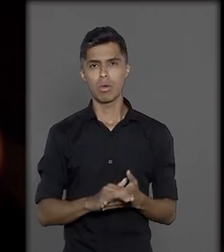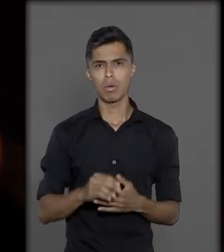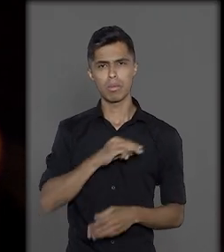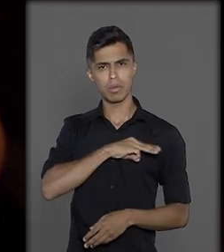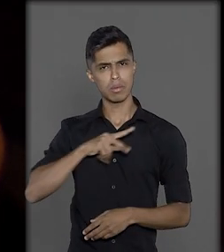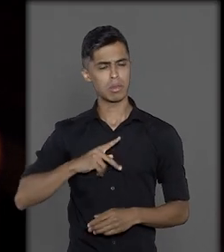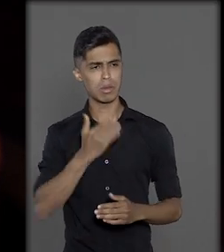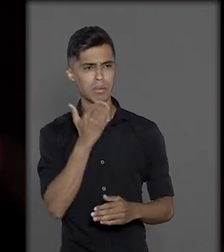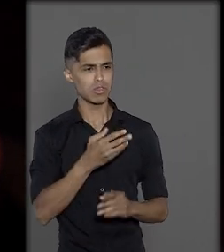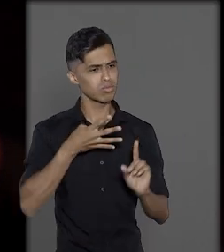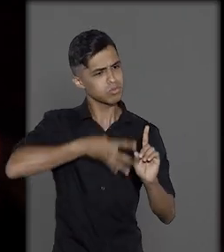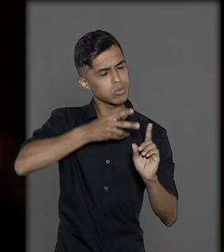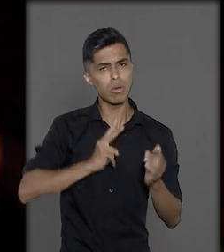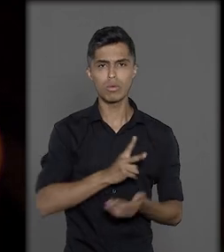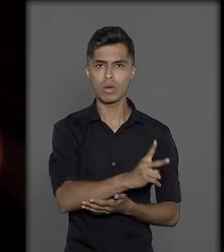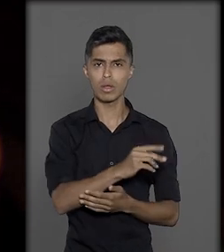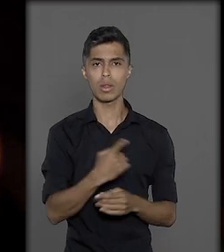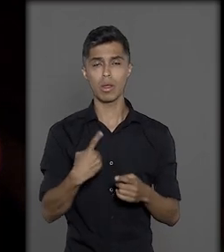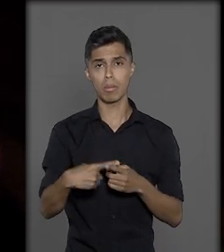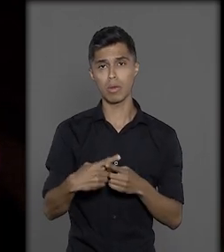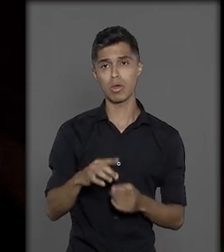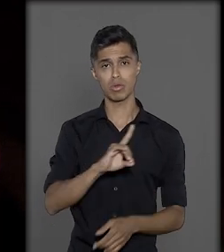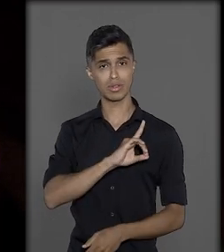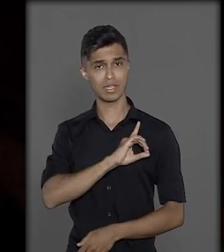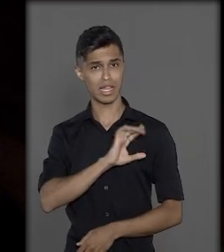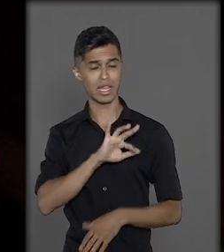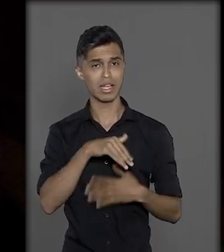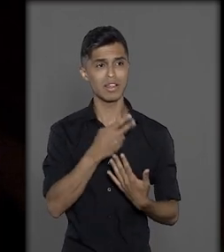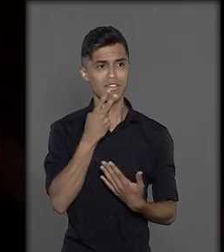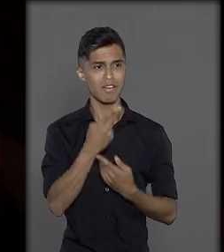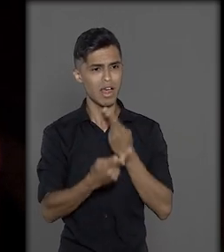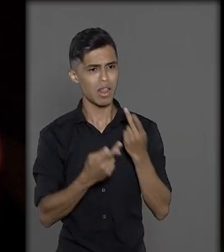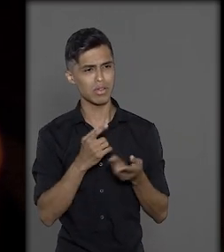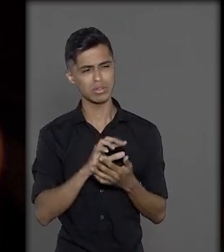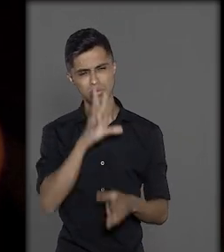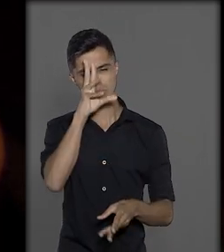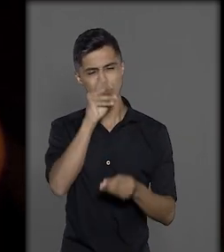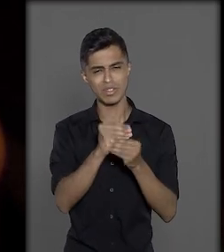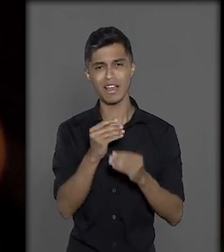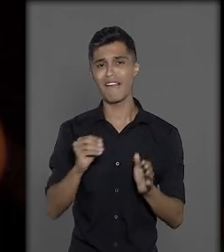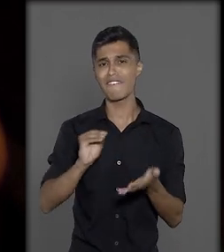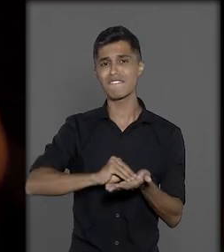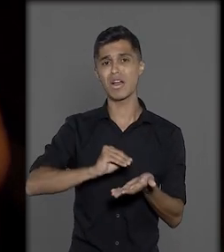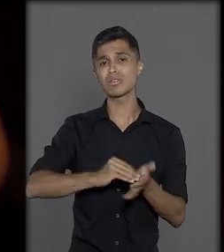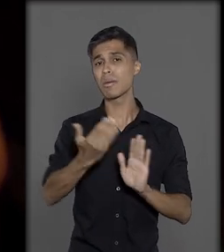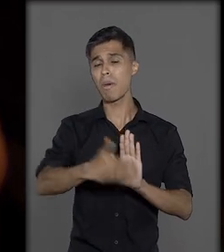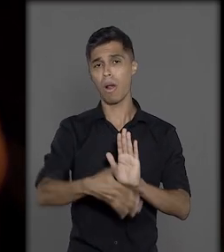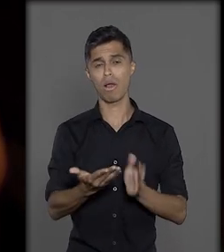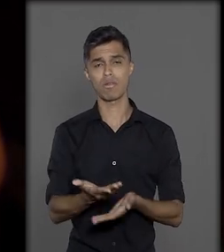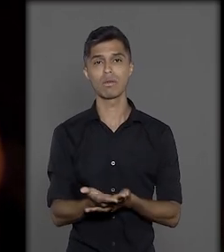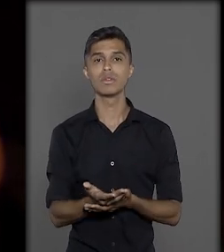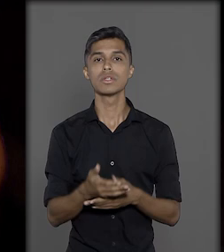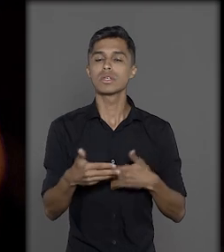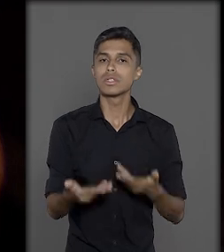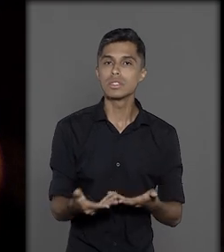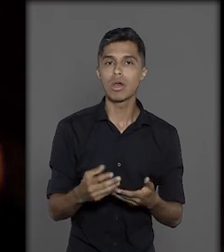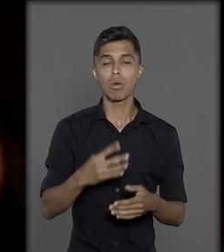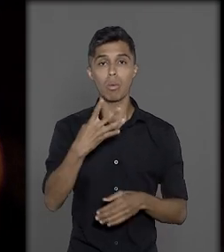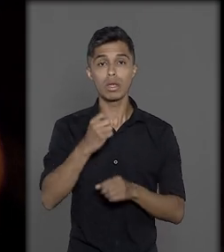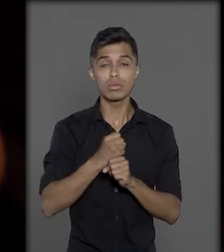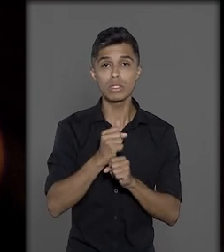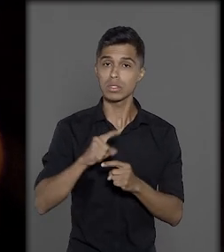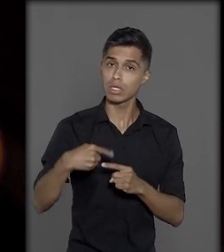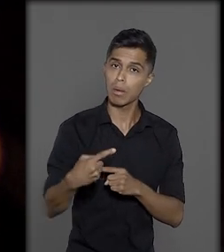apuração continuasse após o delegado à frente do caso apresentar relatório concluindo pela ausência de provas depois